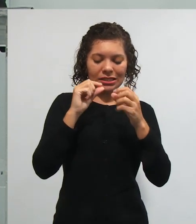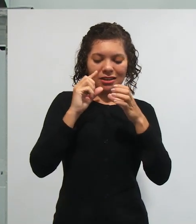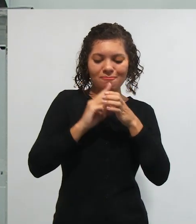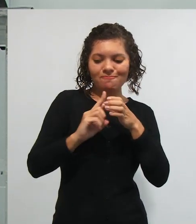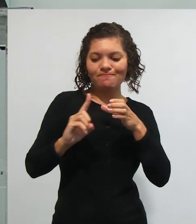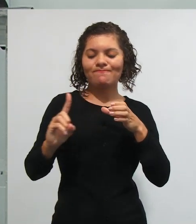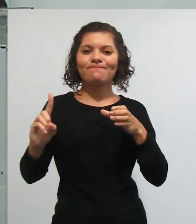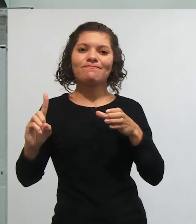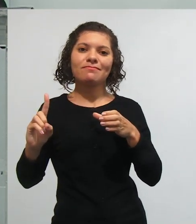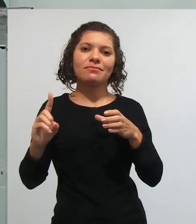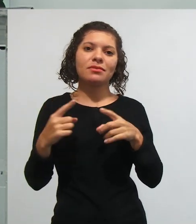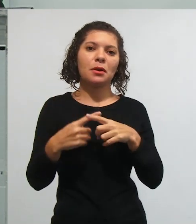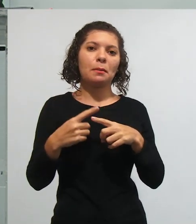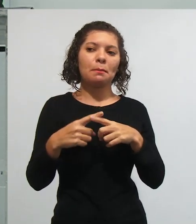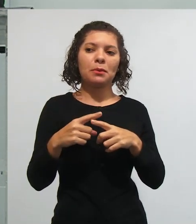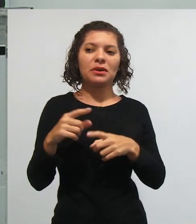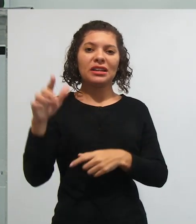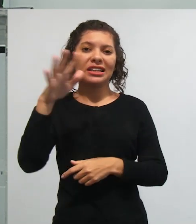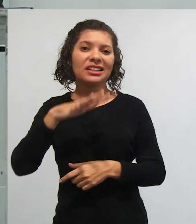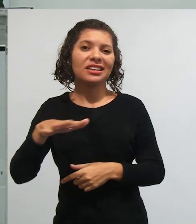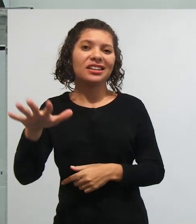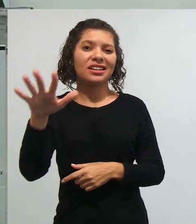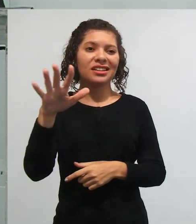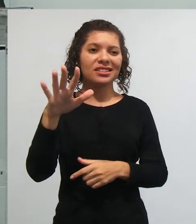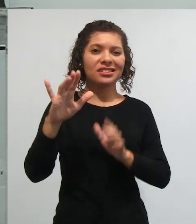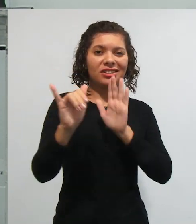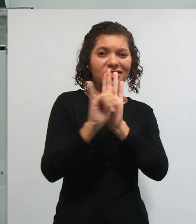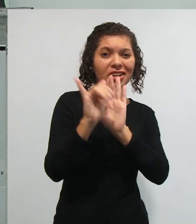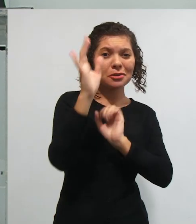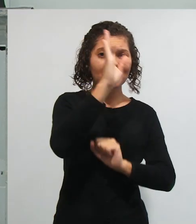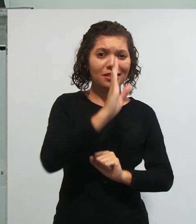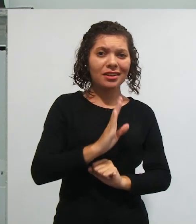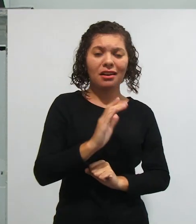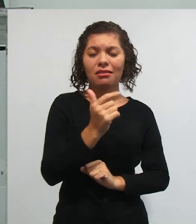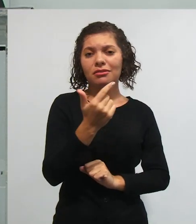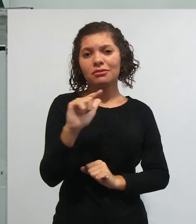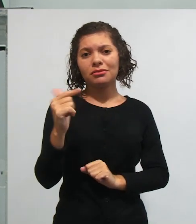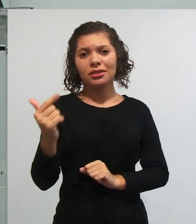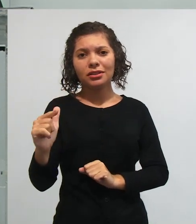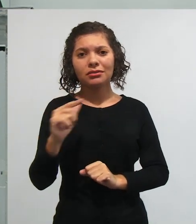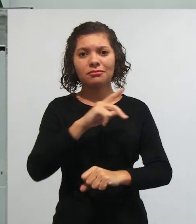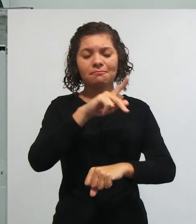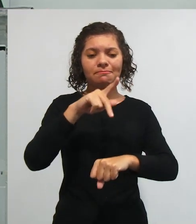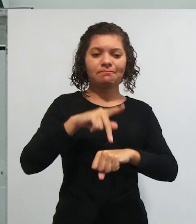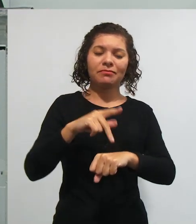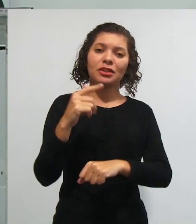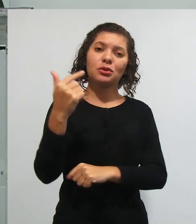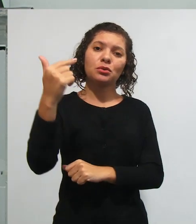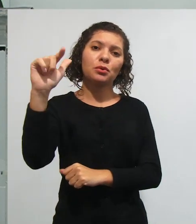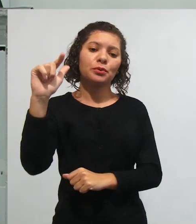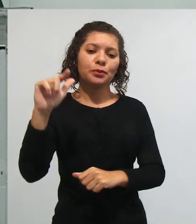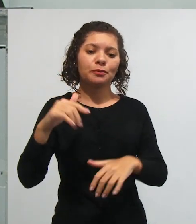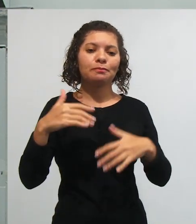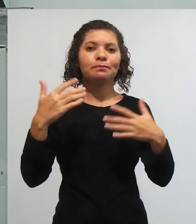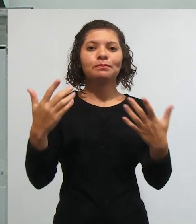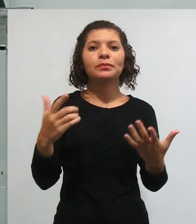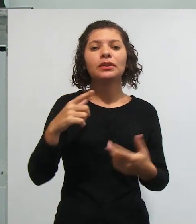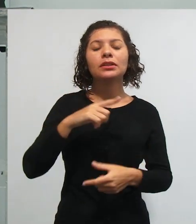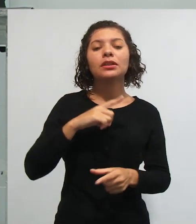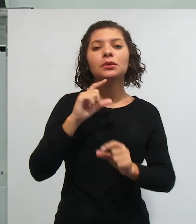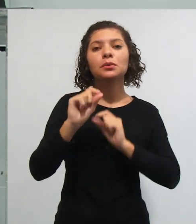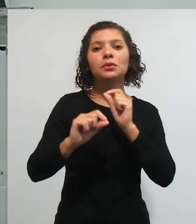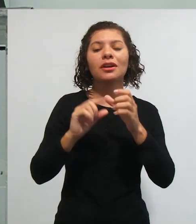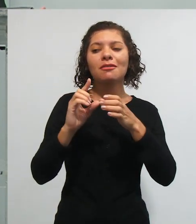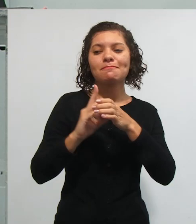de exclusão porque não é possuidor dessa identidade dessa nacionalidade e isso gera um